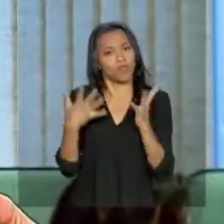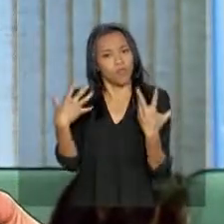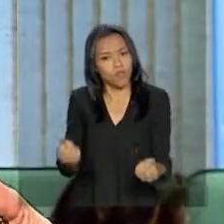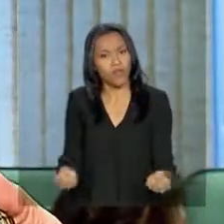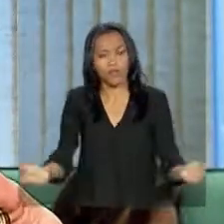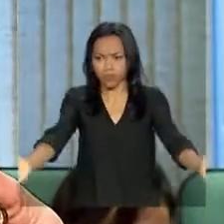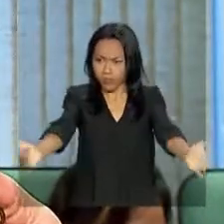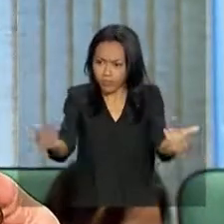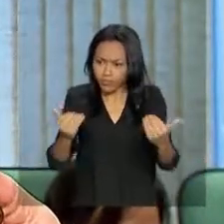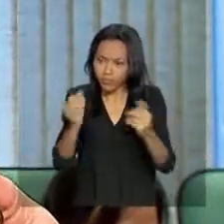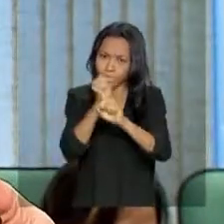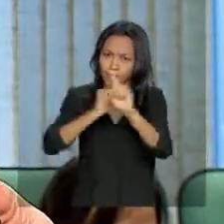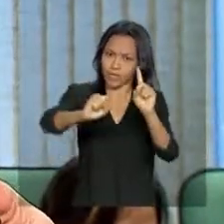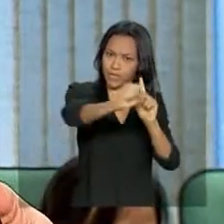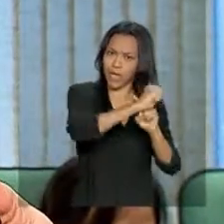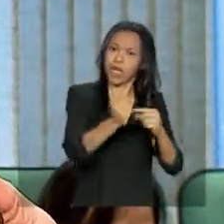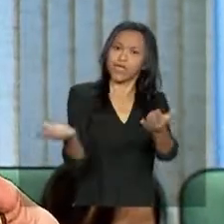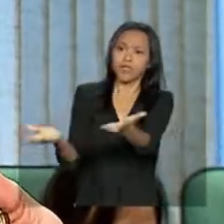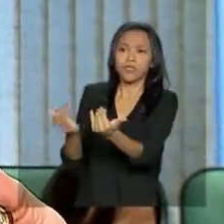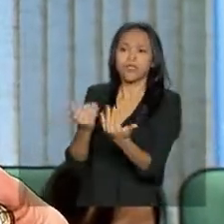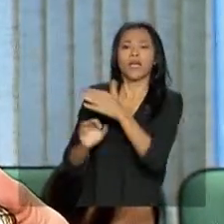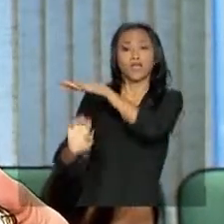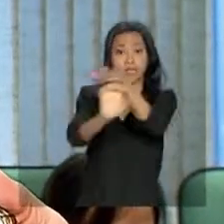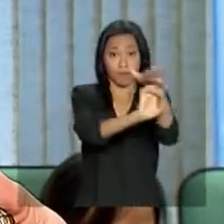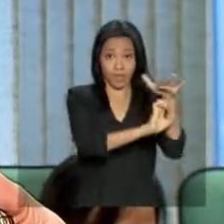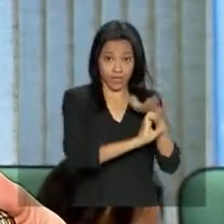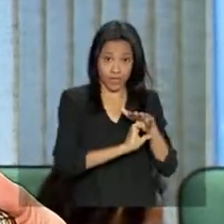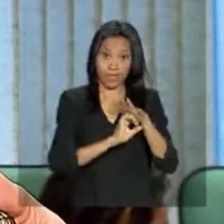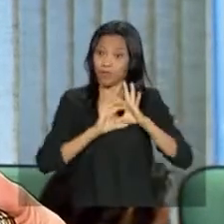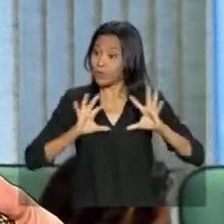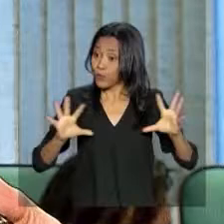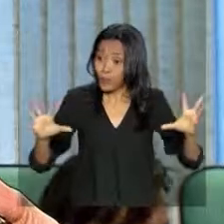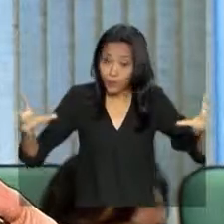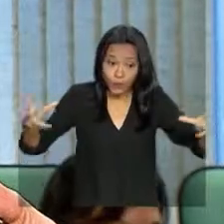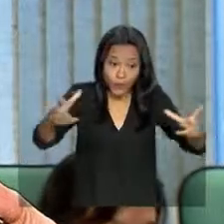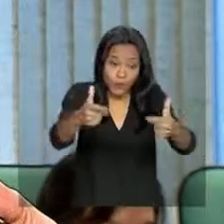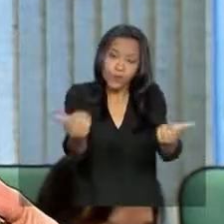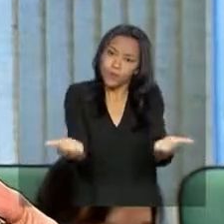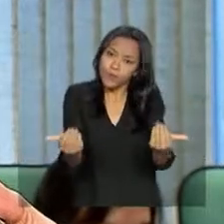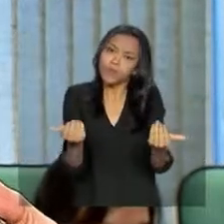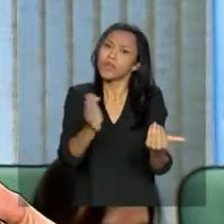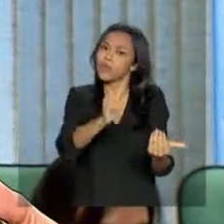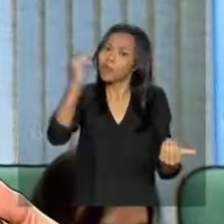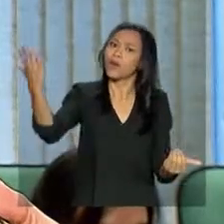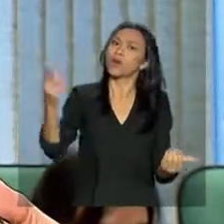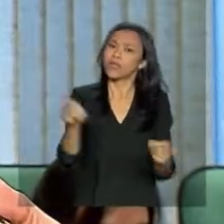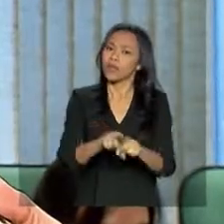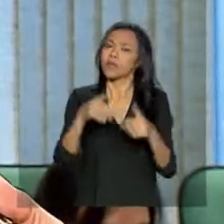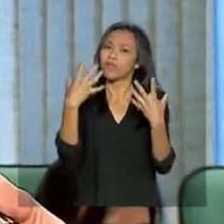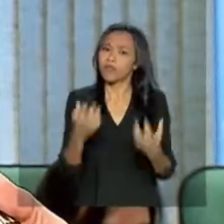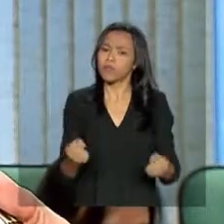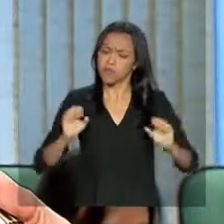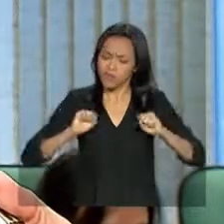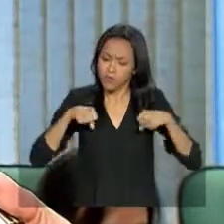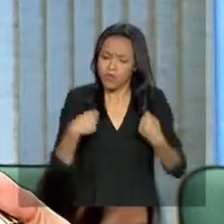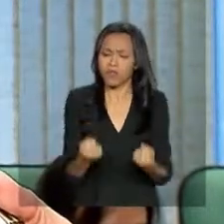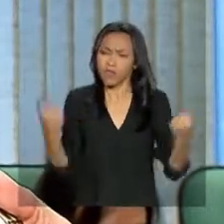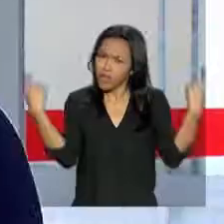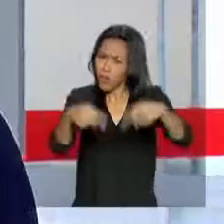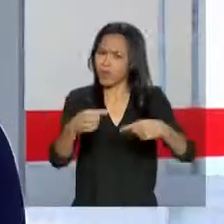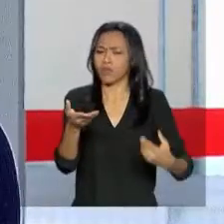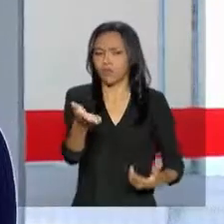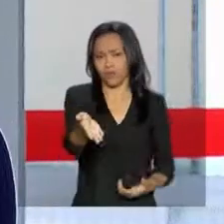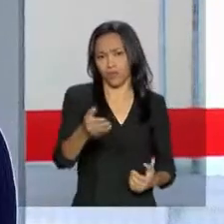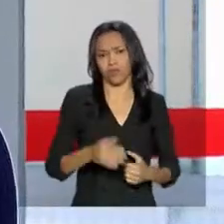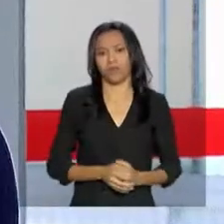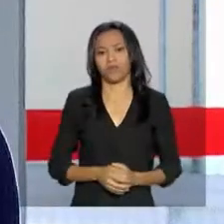sociedade civil, vamos juntar os empresariados, vamos juntar quem tem expertise no exterior, vamos fazer uma soma de esforço para poder combater isso.